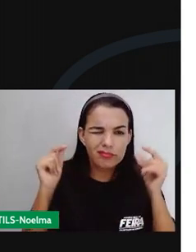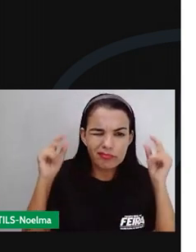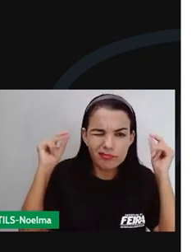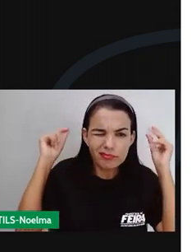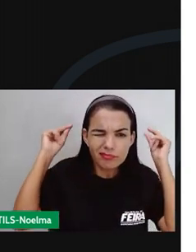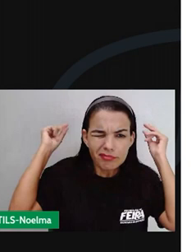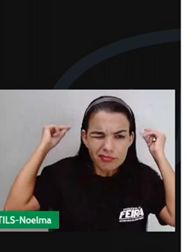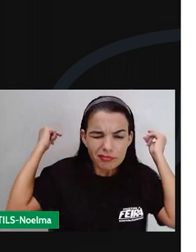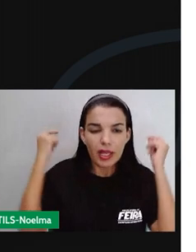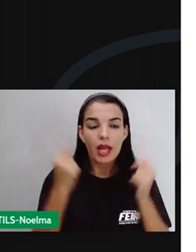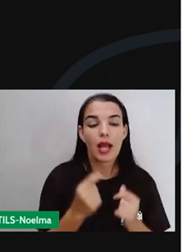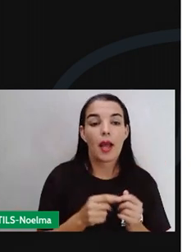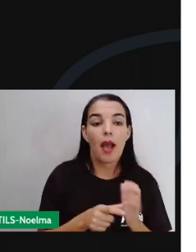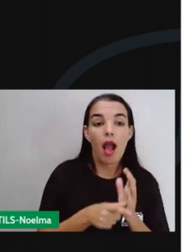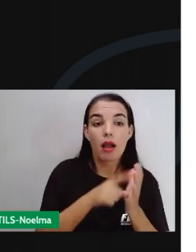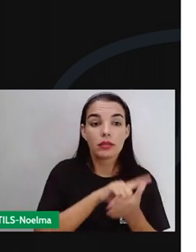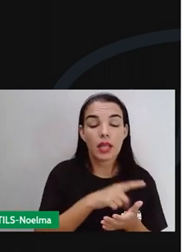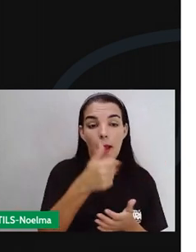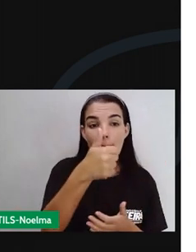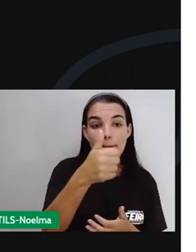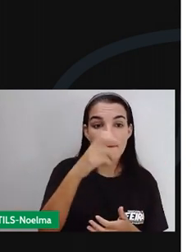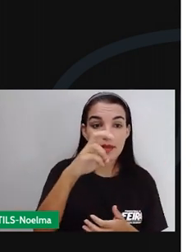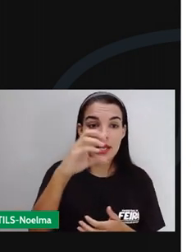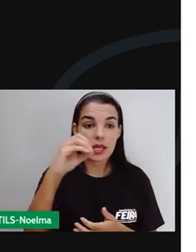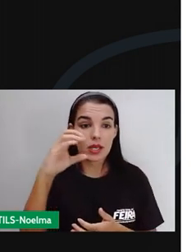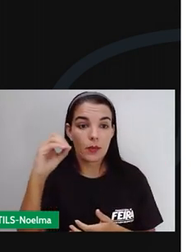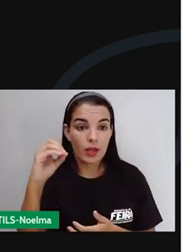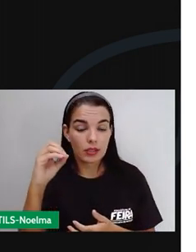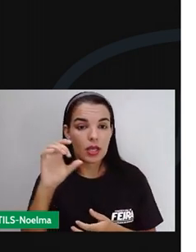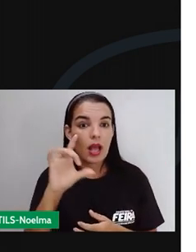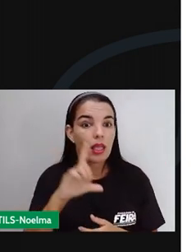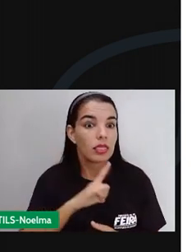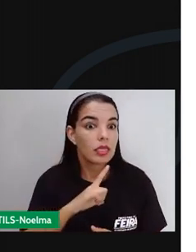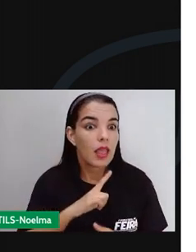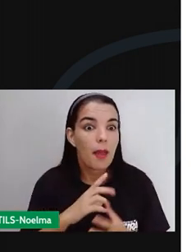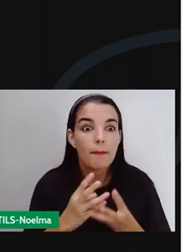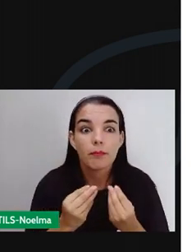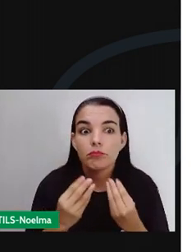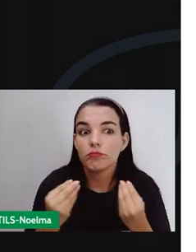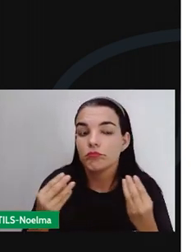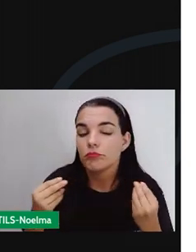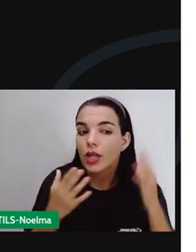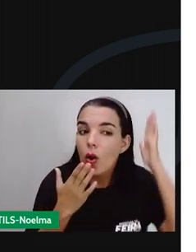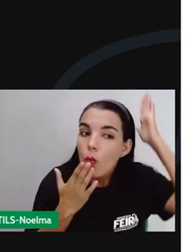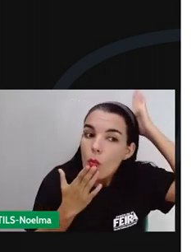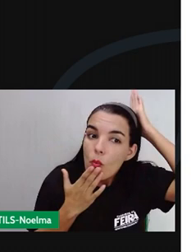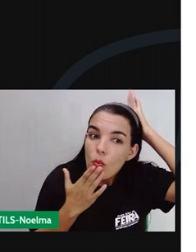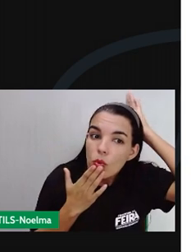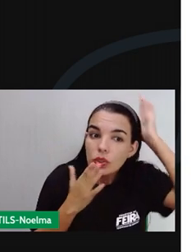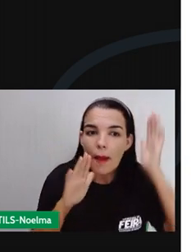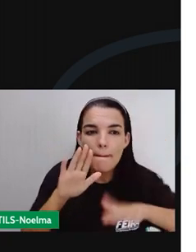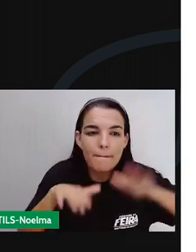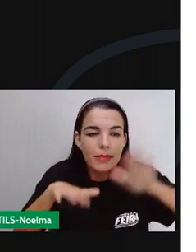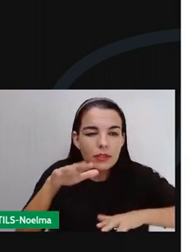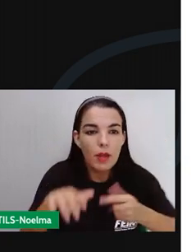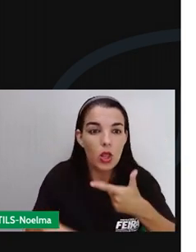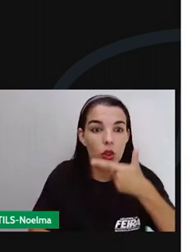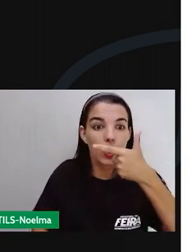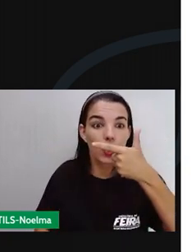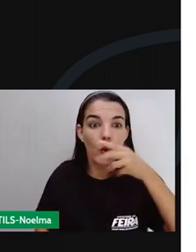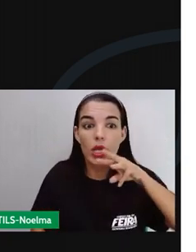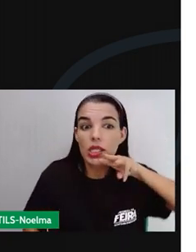1500, existiam inúmeras etnias indígenas que viviam na região e ocupavam diferentes